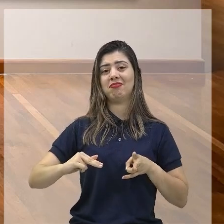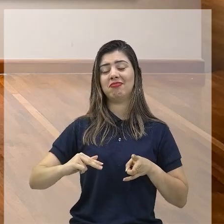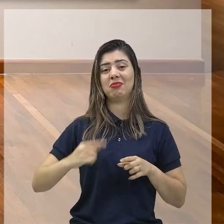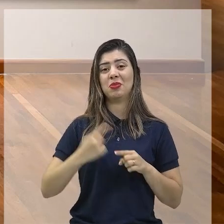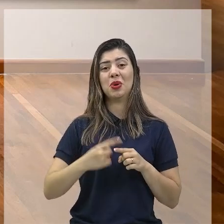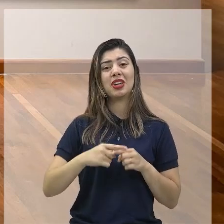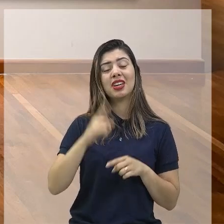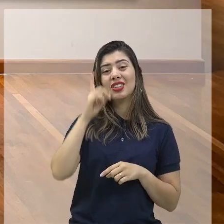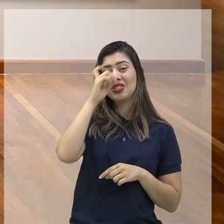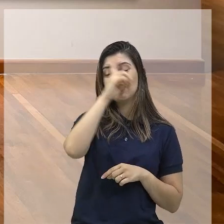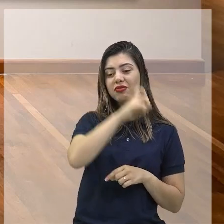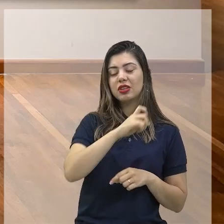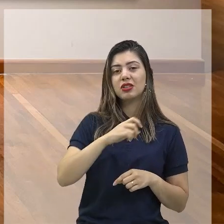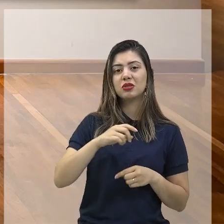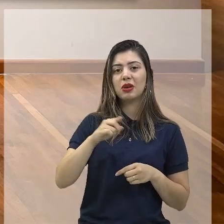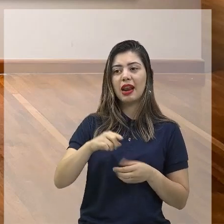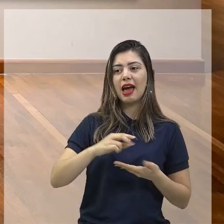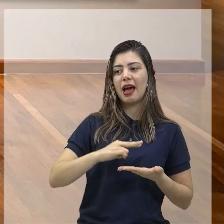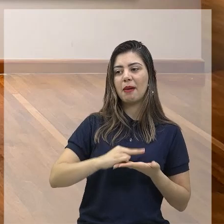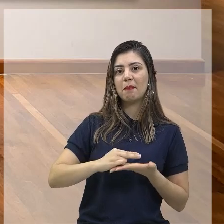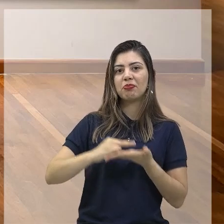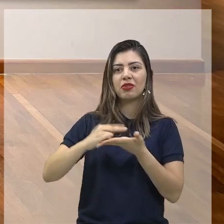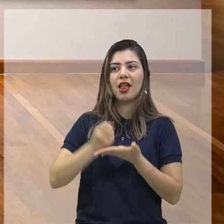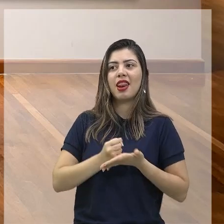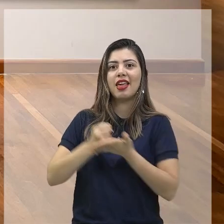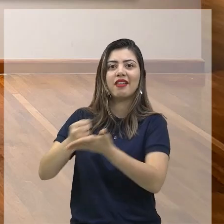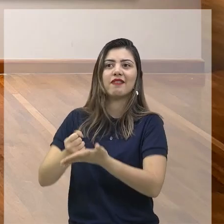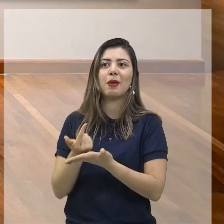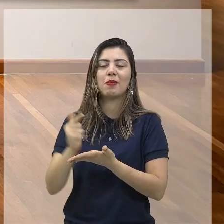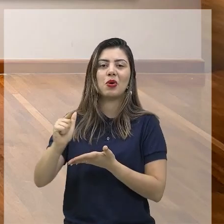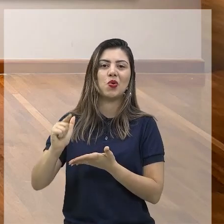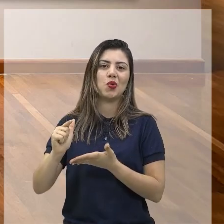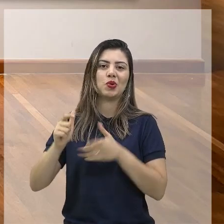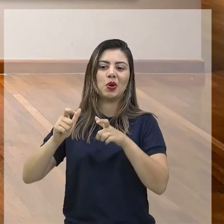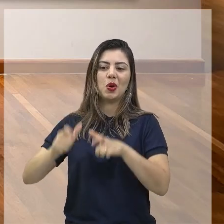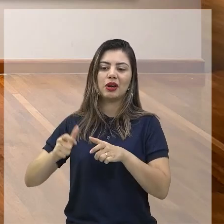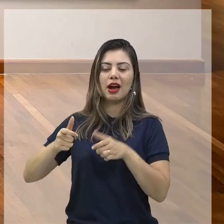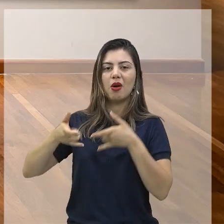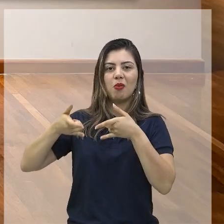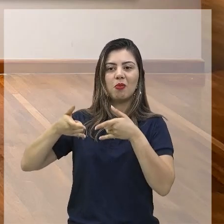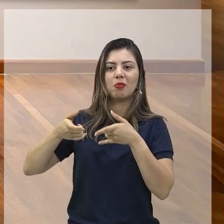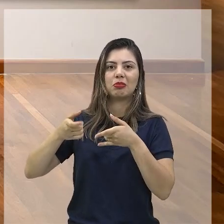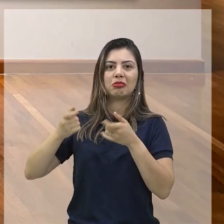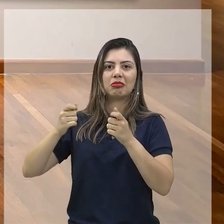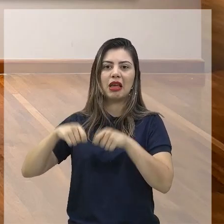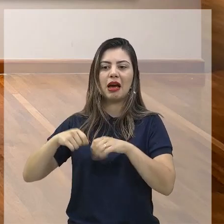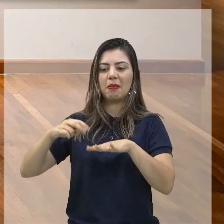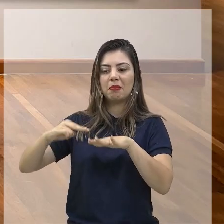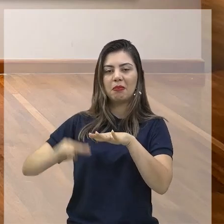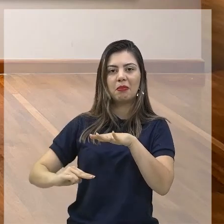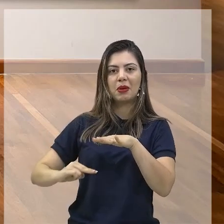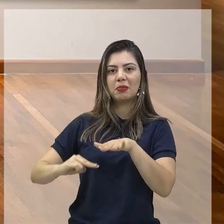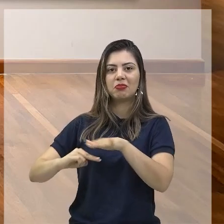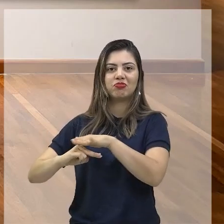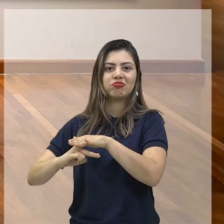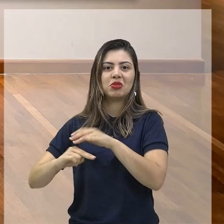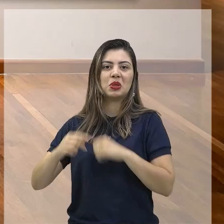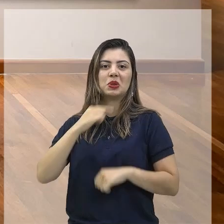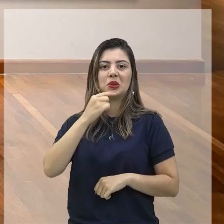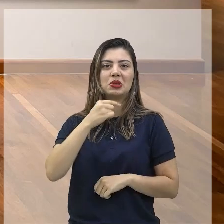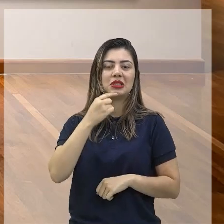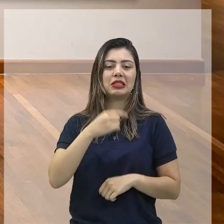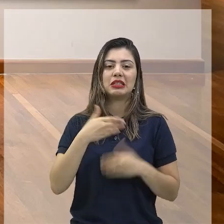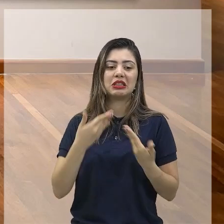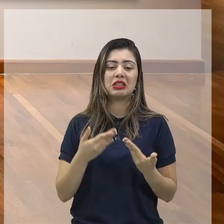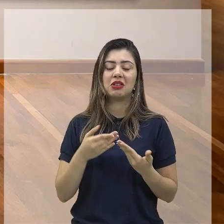também que esta Primeira Guerra Mundial, ela é uma guerra que mostra, então, não é mesmo, para toda essa Europa, e principalmente